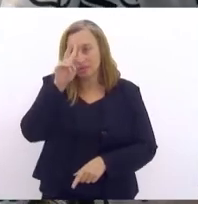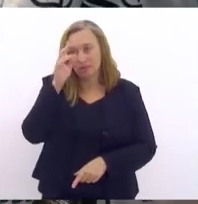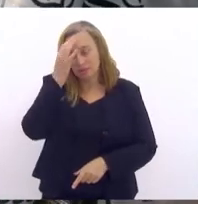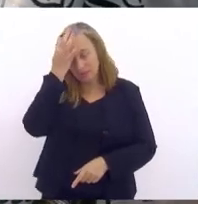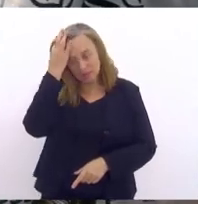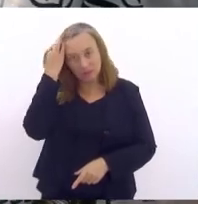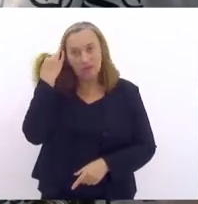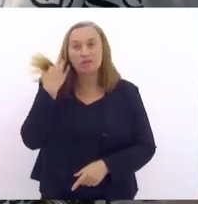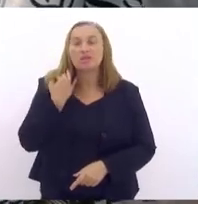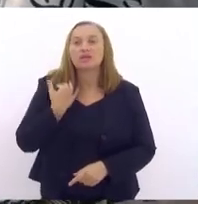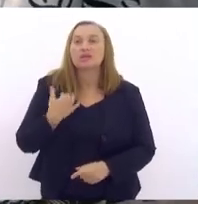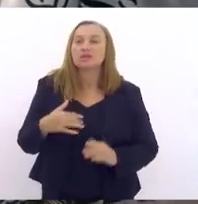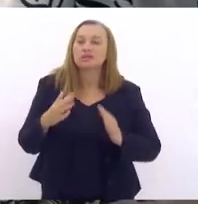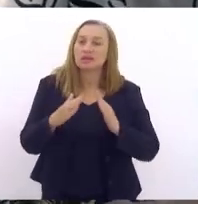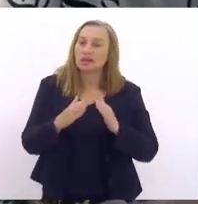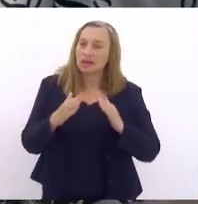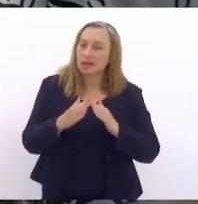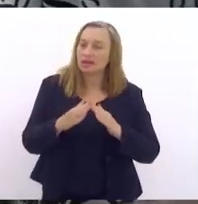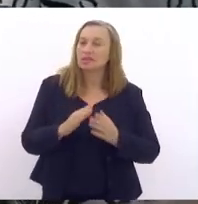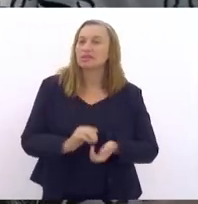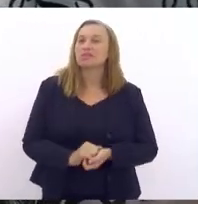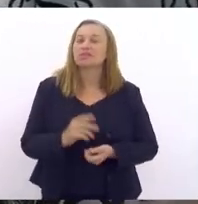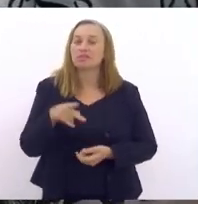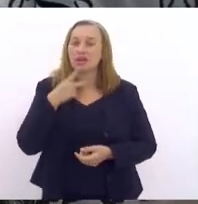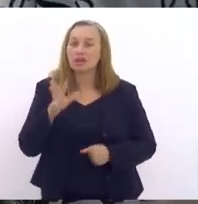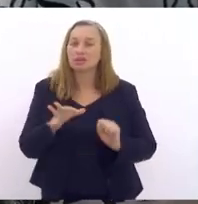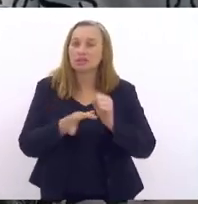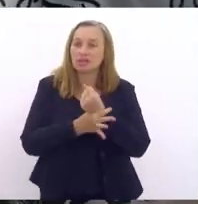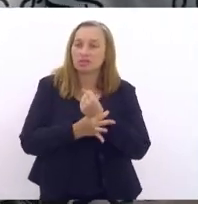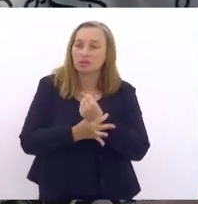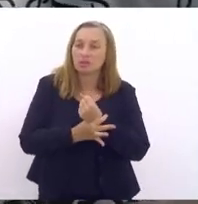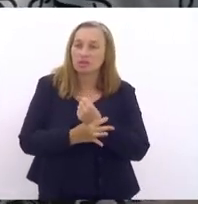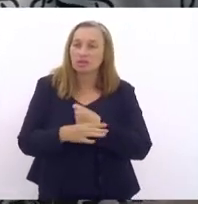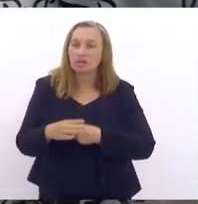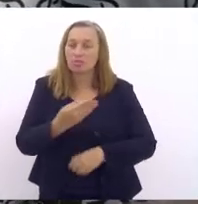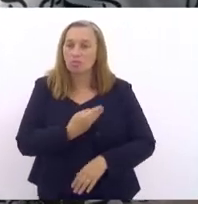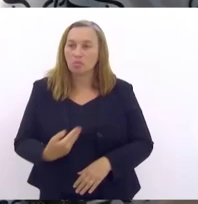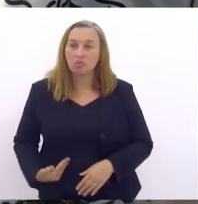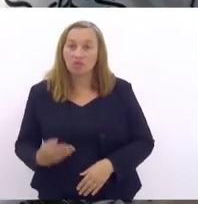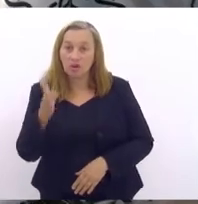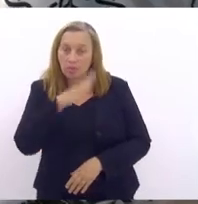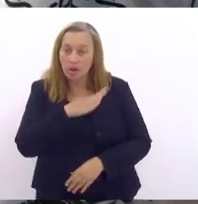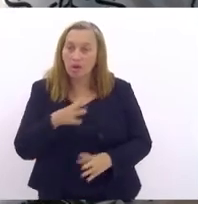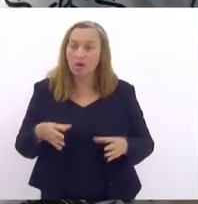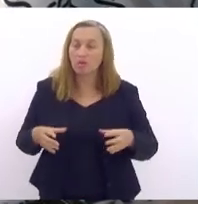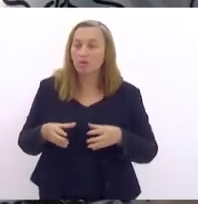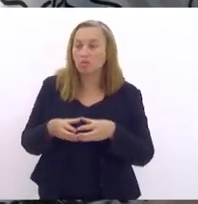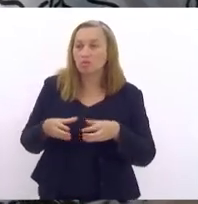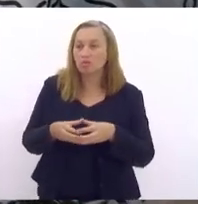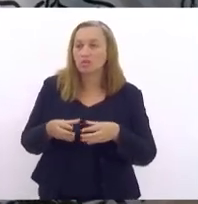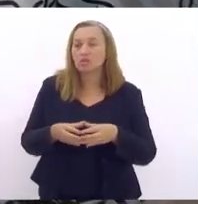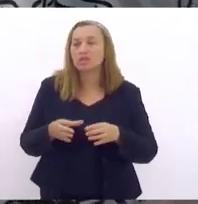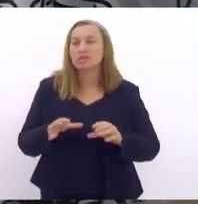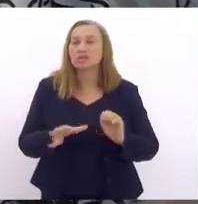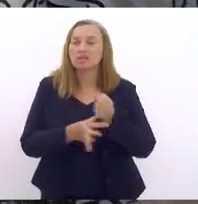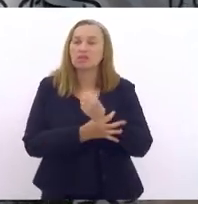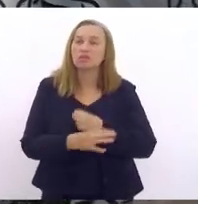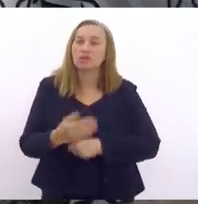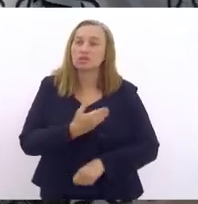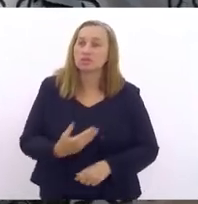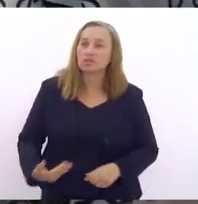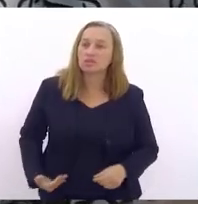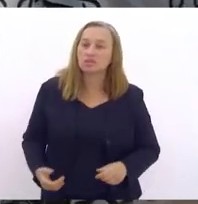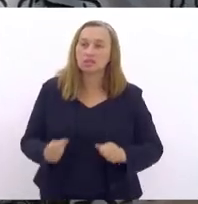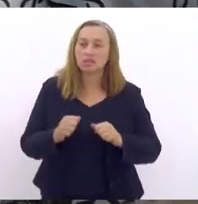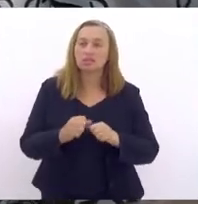é de hoje que essa casa vem dizendo que a questão da segurança vai mal. A Comissão de Segurança realizou audiências